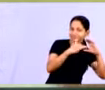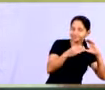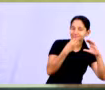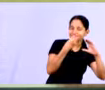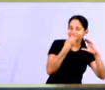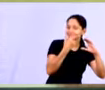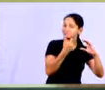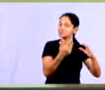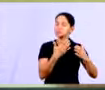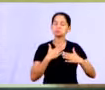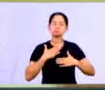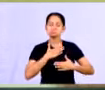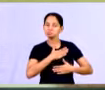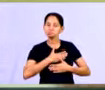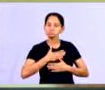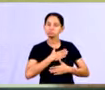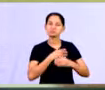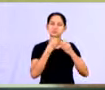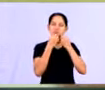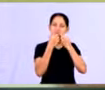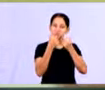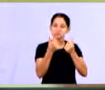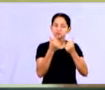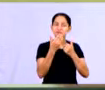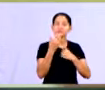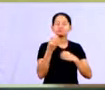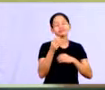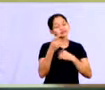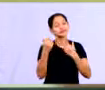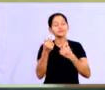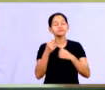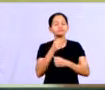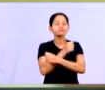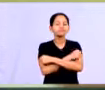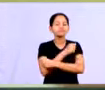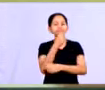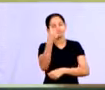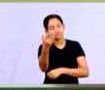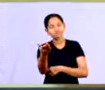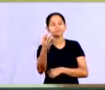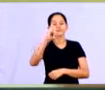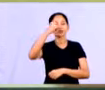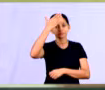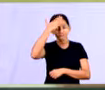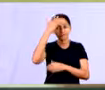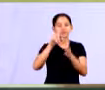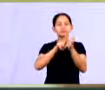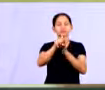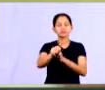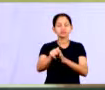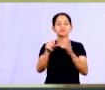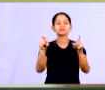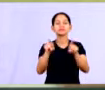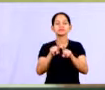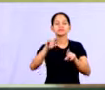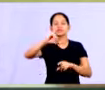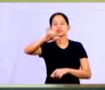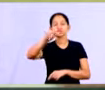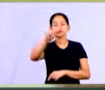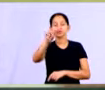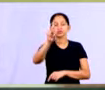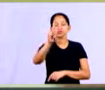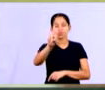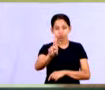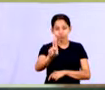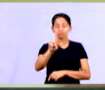É uma satisfação estar com vocês aqui. Queria mandar um beijo para o Polo de Cacoal, de Paraná e de Jaru, que estão agora conversando com a gente aqui.